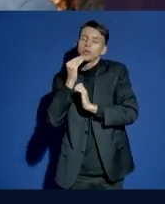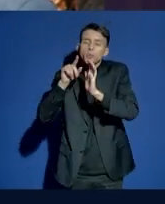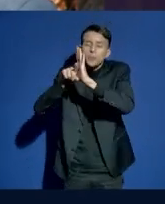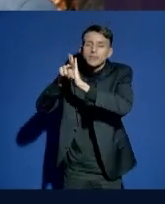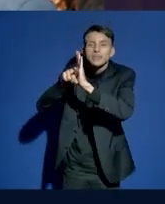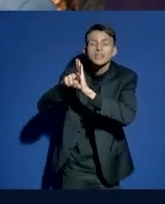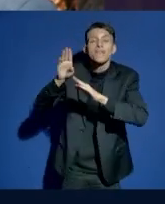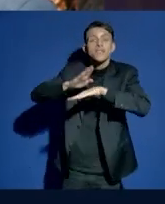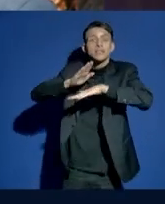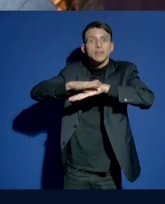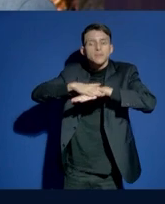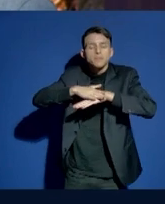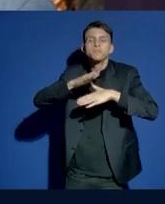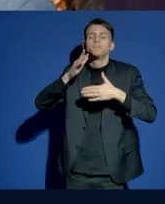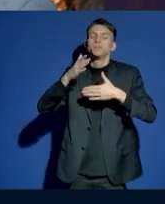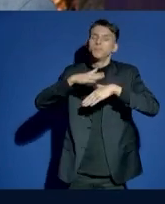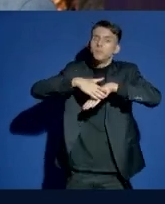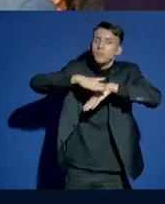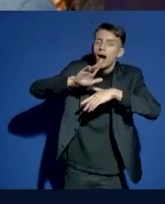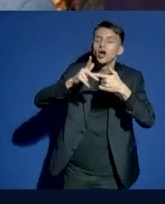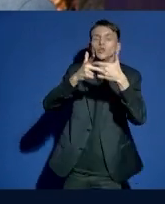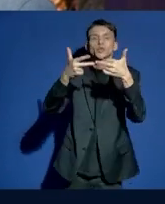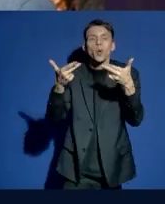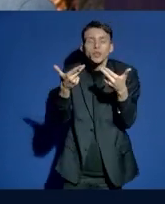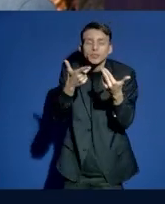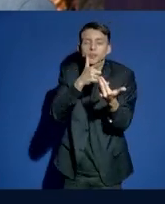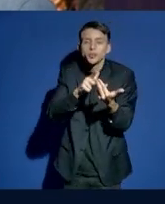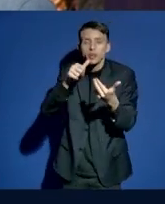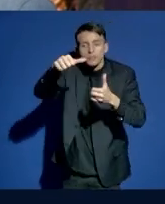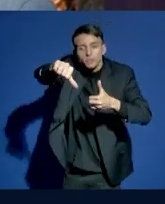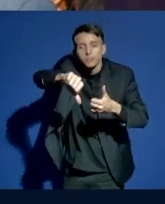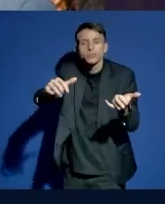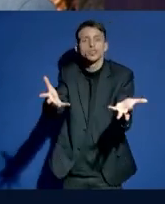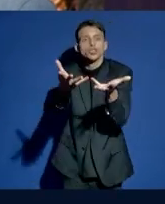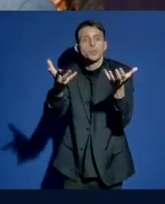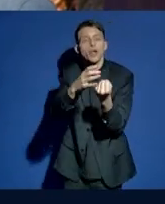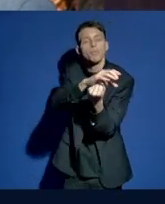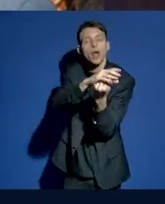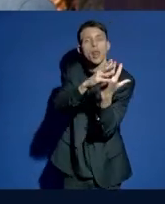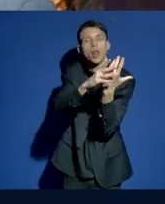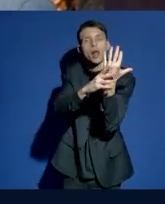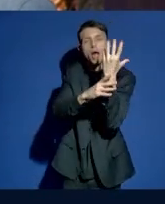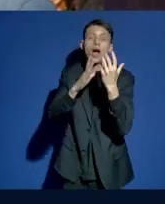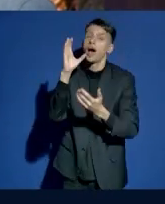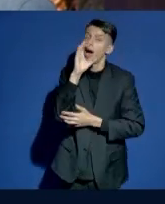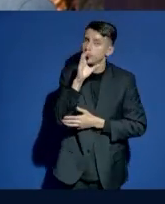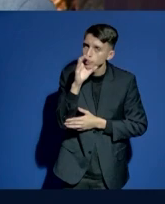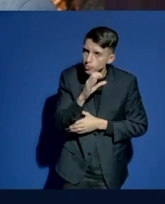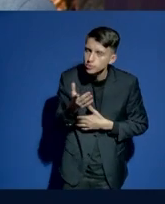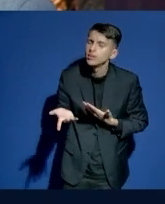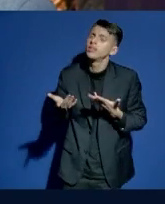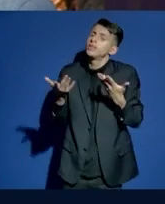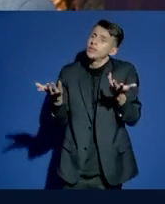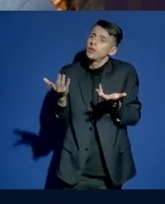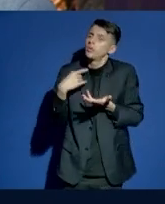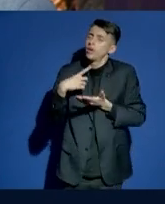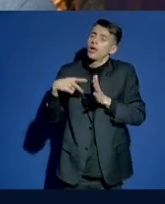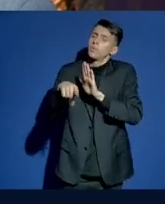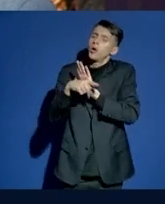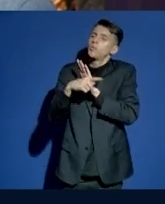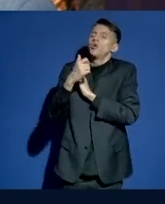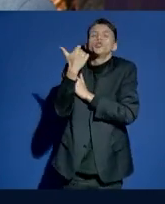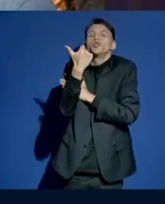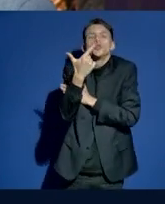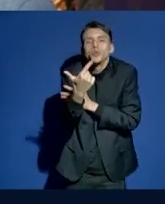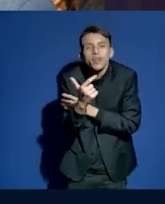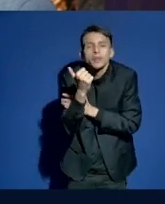de desenvolvimento adequado para isso, e não somente replicar ou formular algo que não tem uma ciência, que não